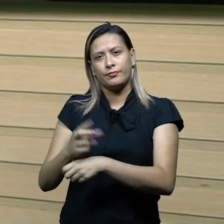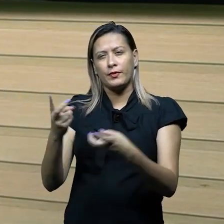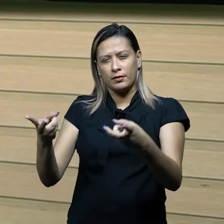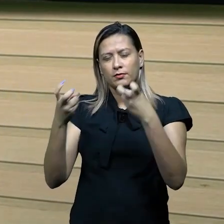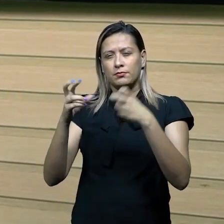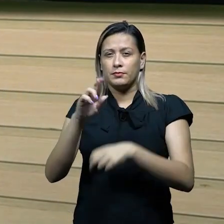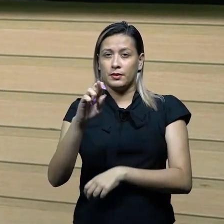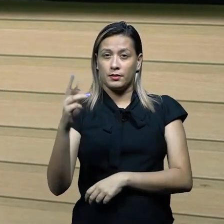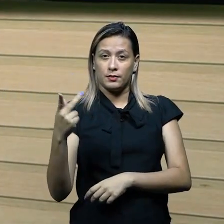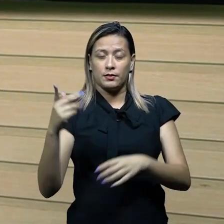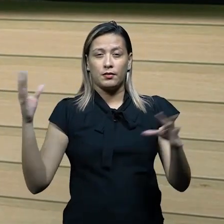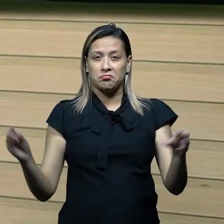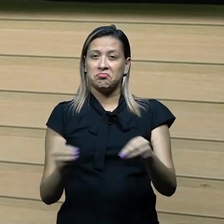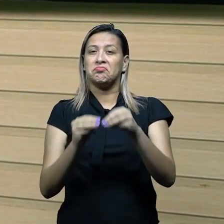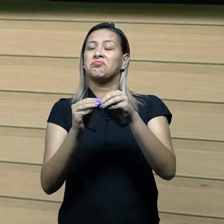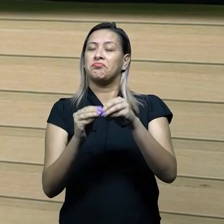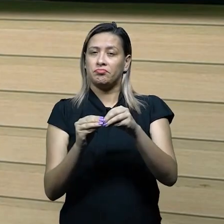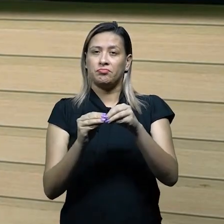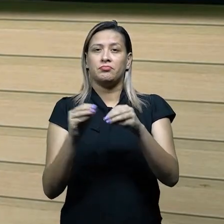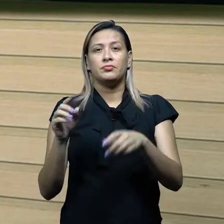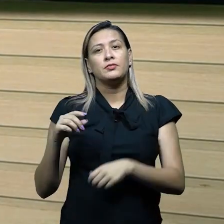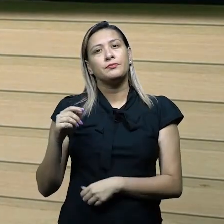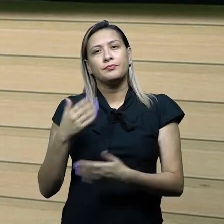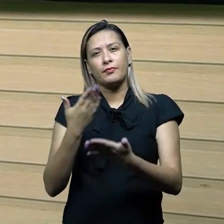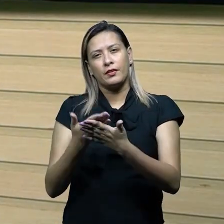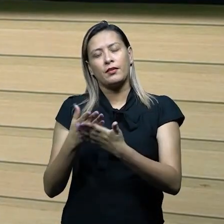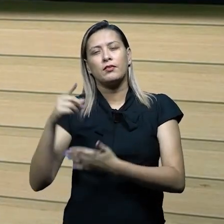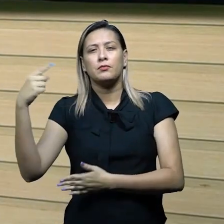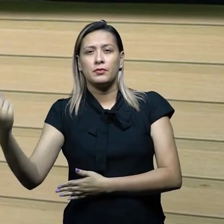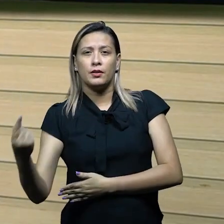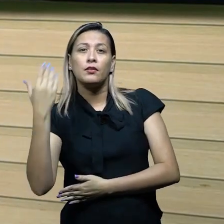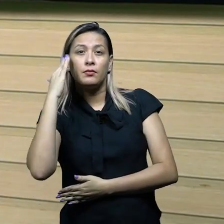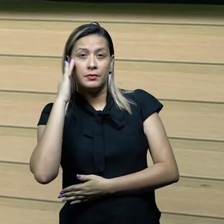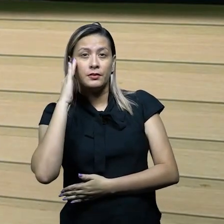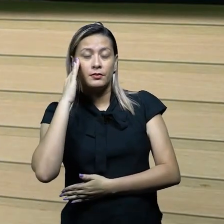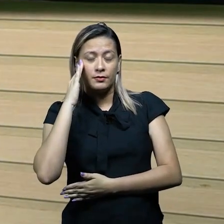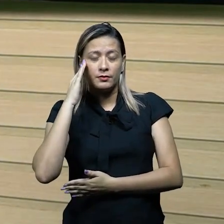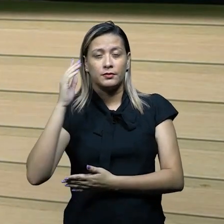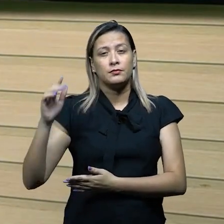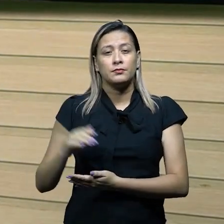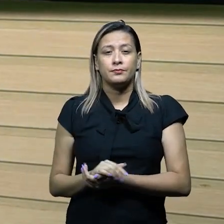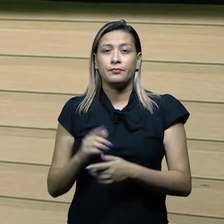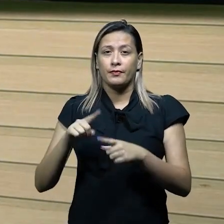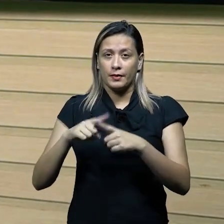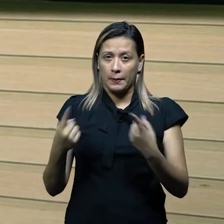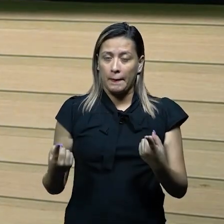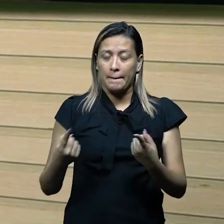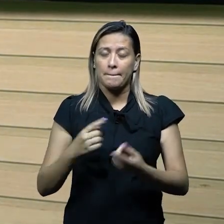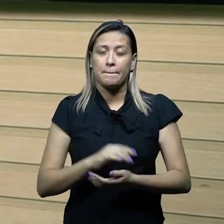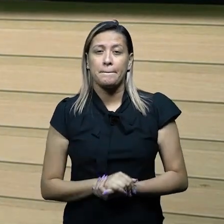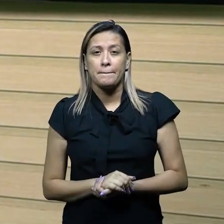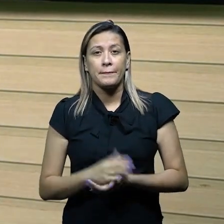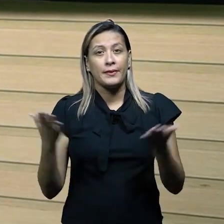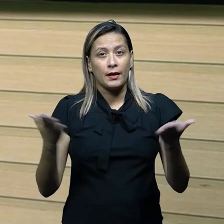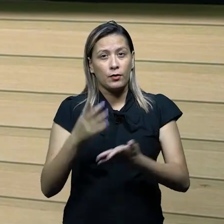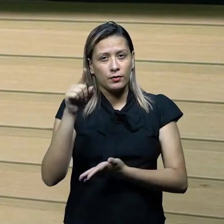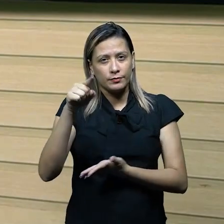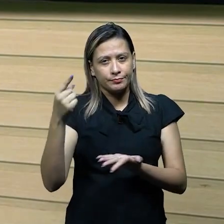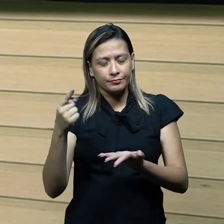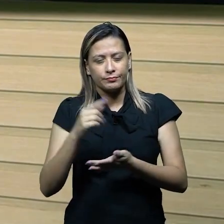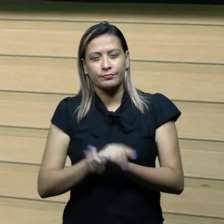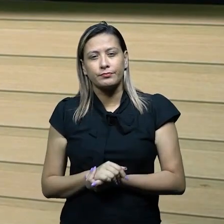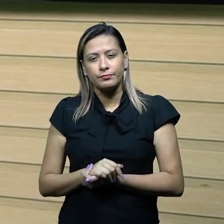ele é completo. Nas nossas outras aulas a gente vai entender, usou o subsistema, mas eu já comecei aqui a tirar essa